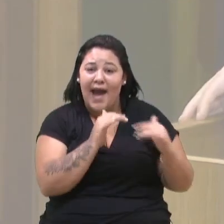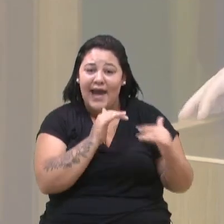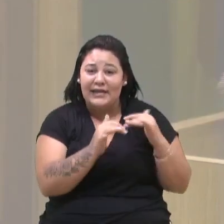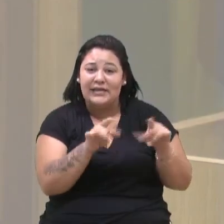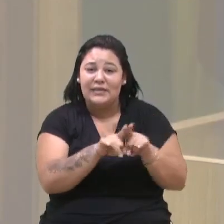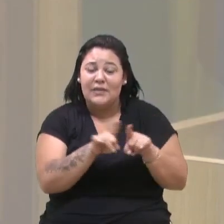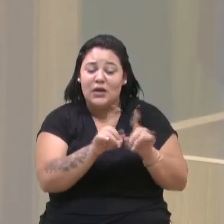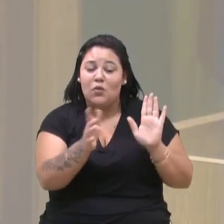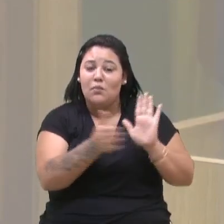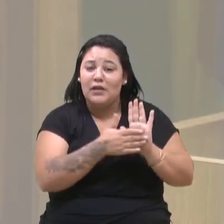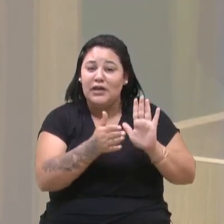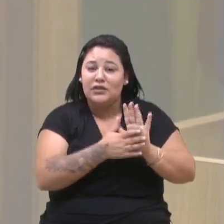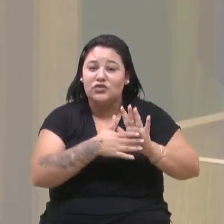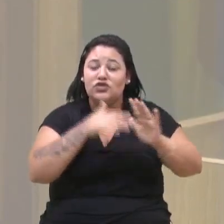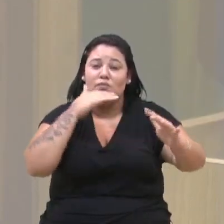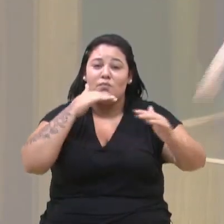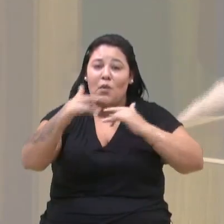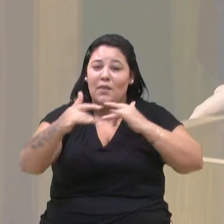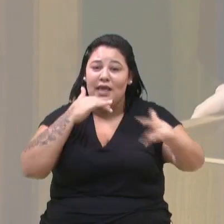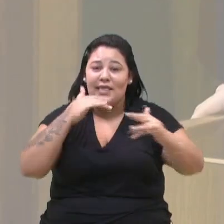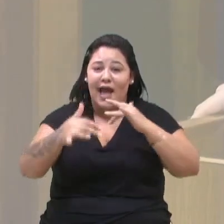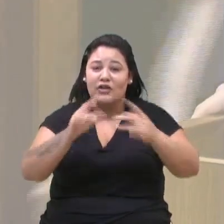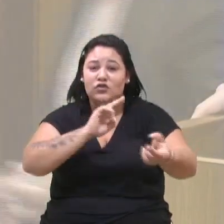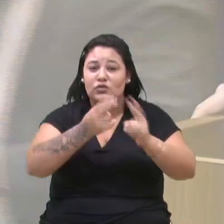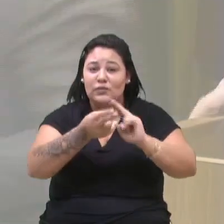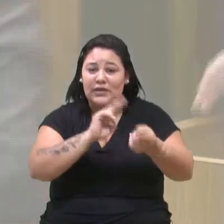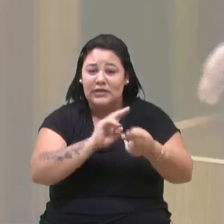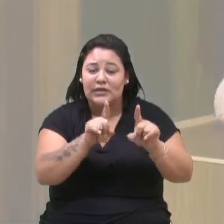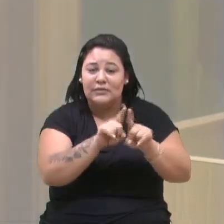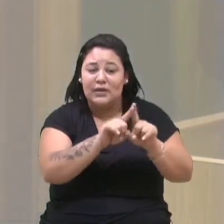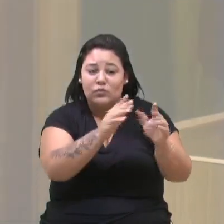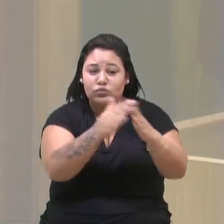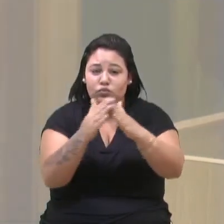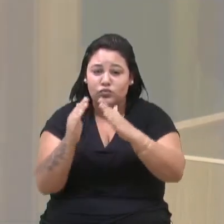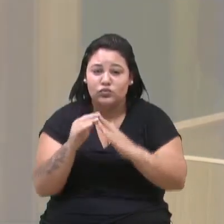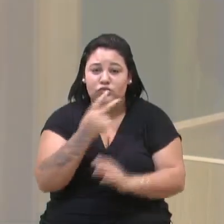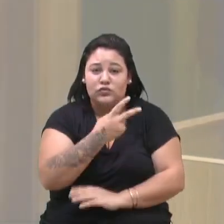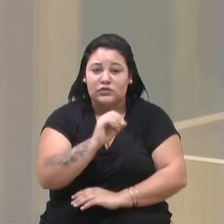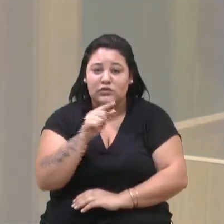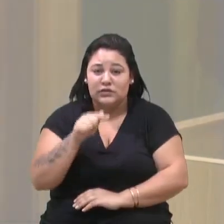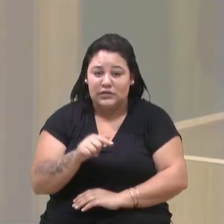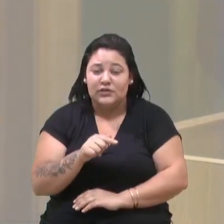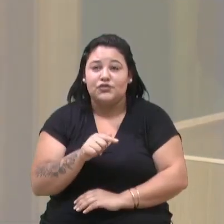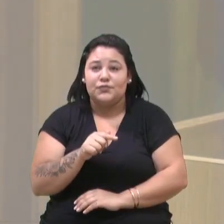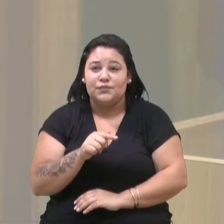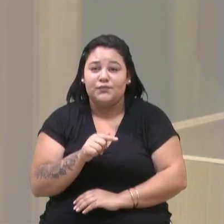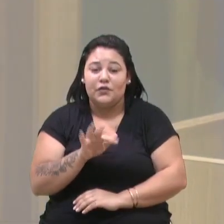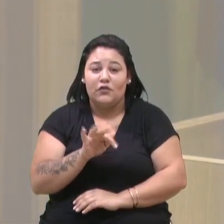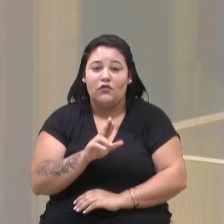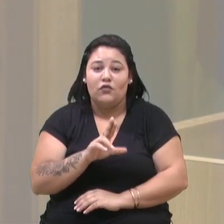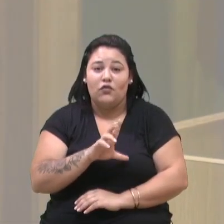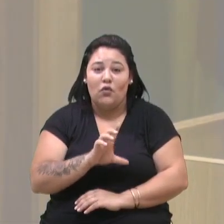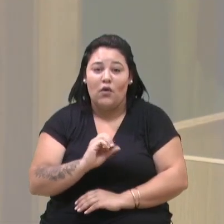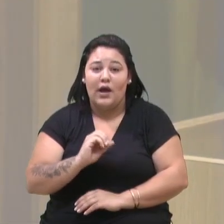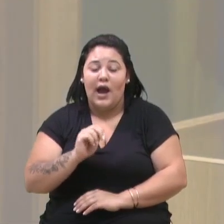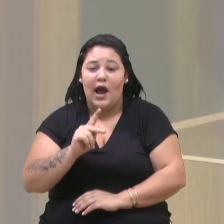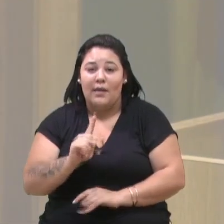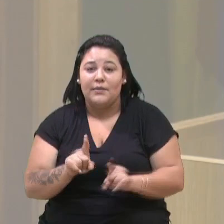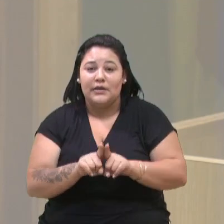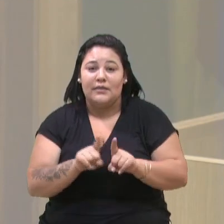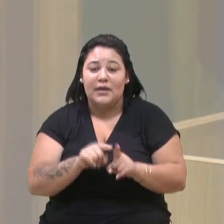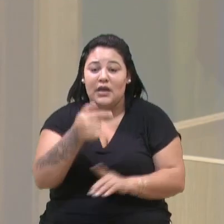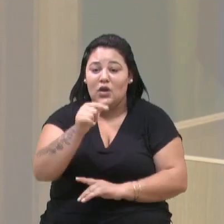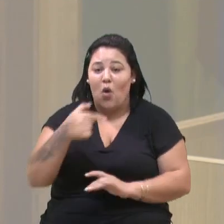urbana, habitação, com 227 unidades habitacionais, FUNCAP, entre uma série de